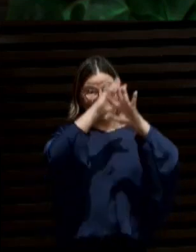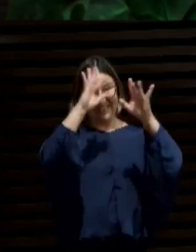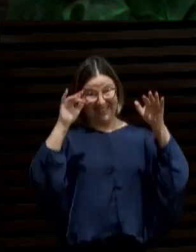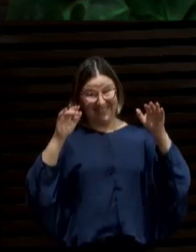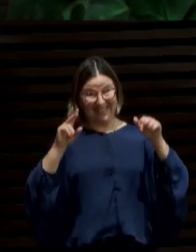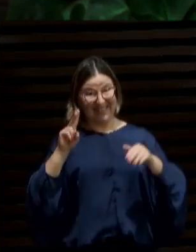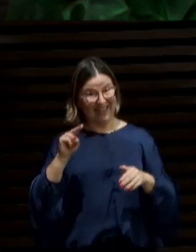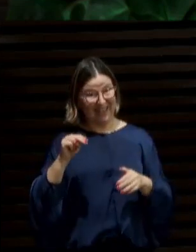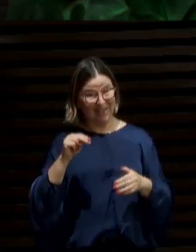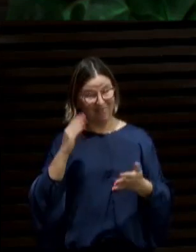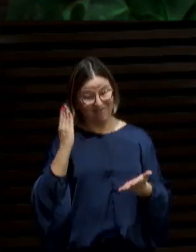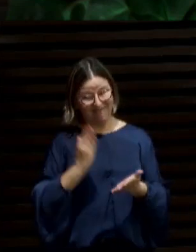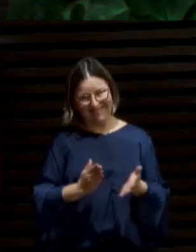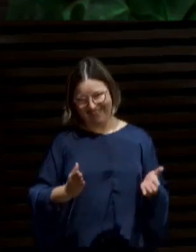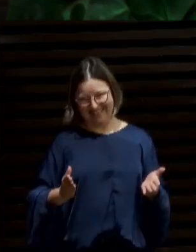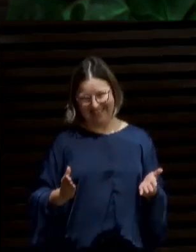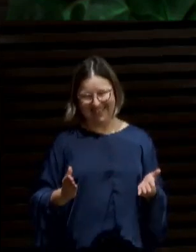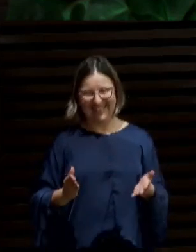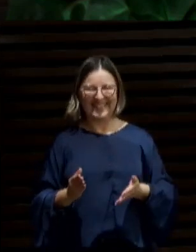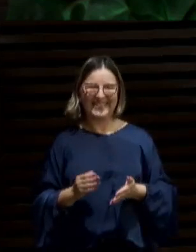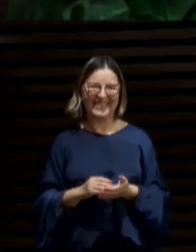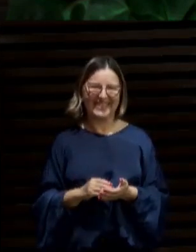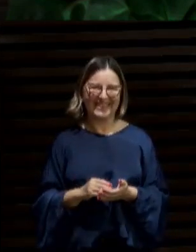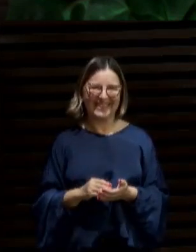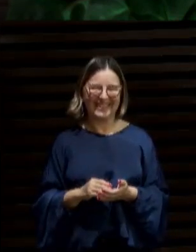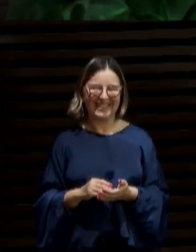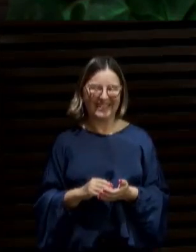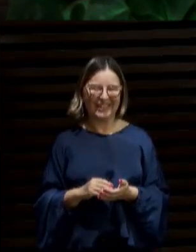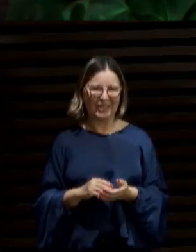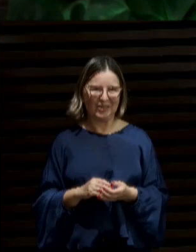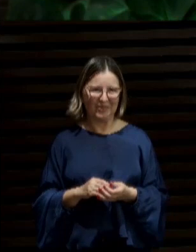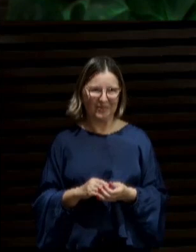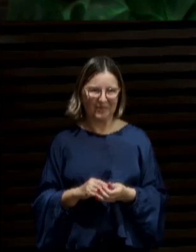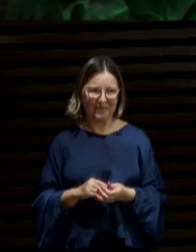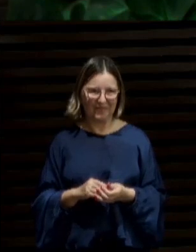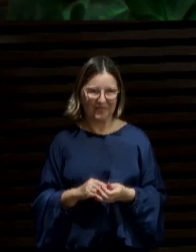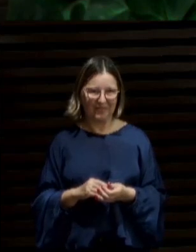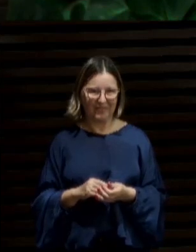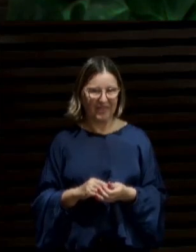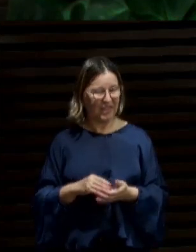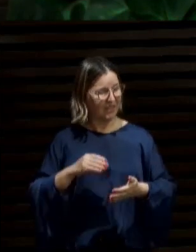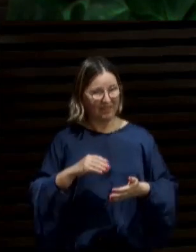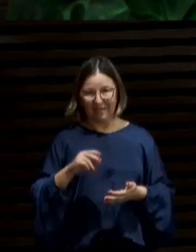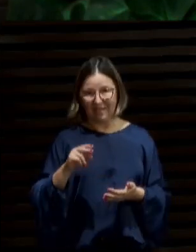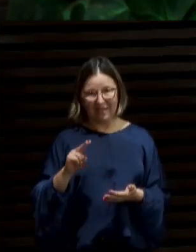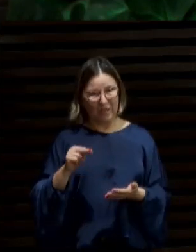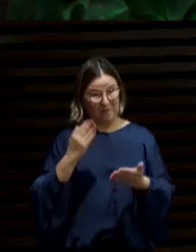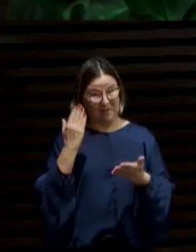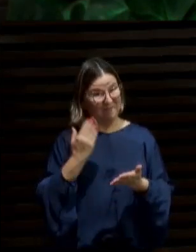murcha, que não esvanece, que não perde o